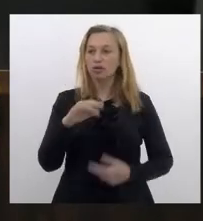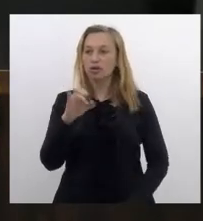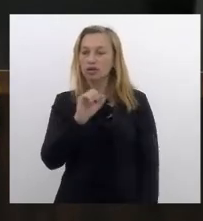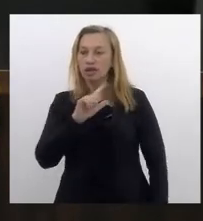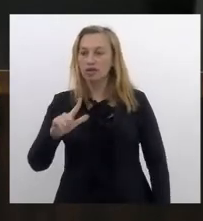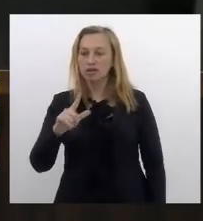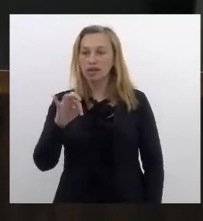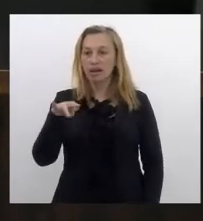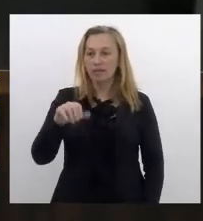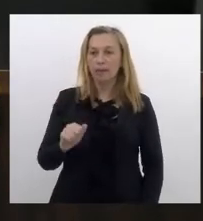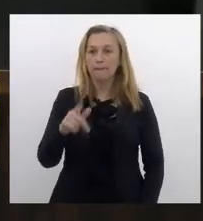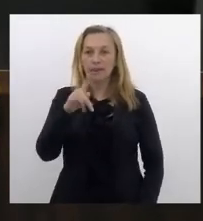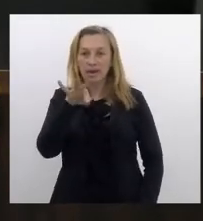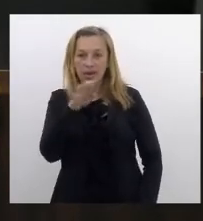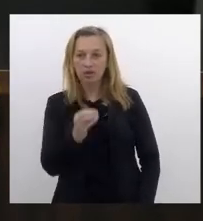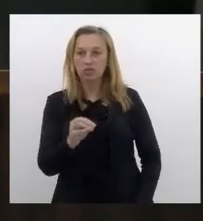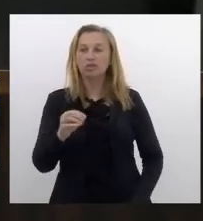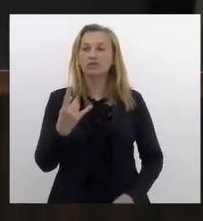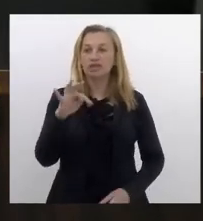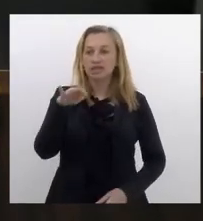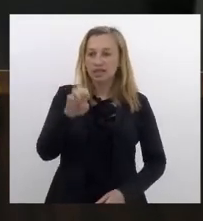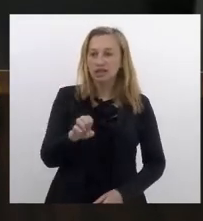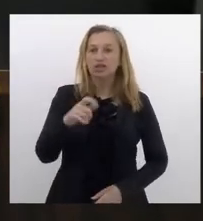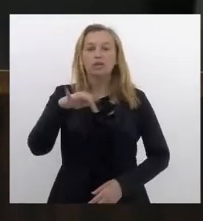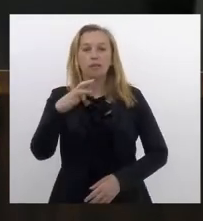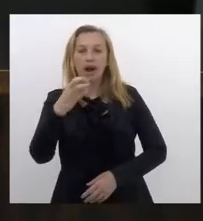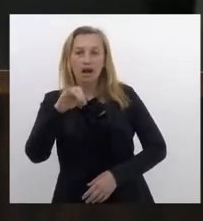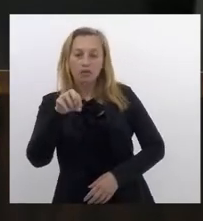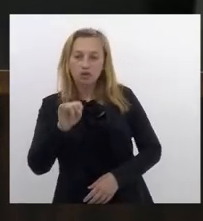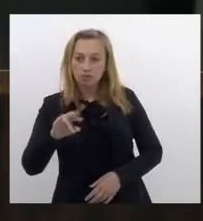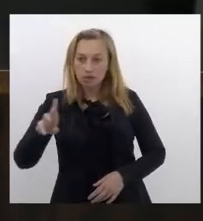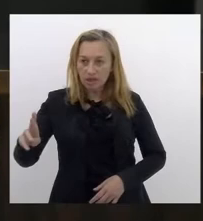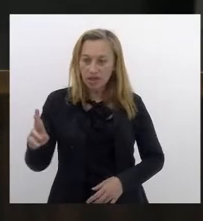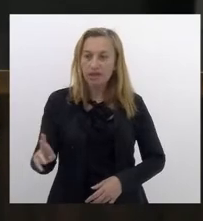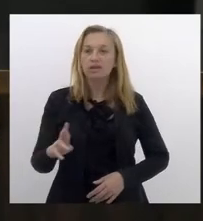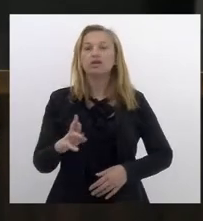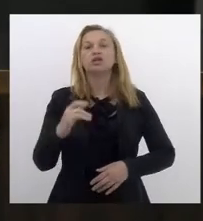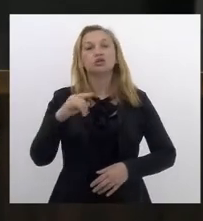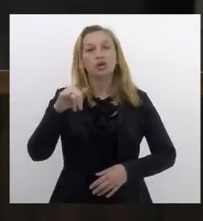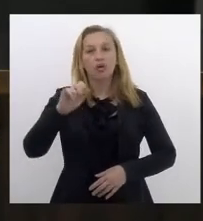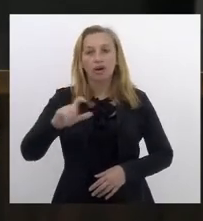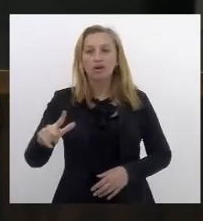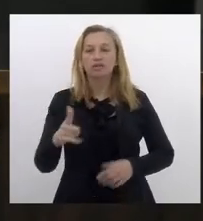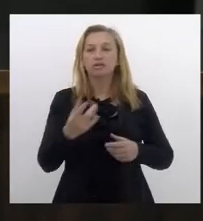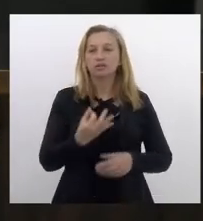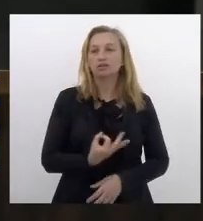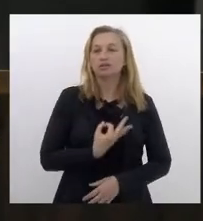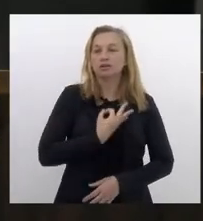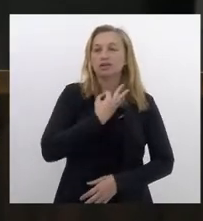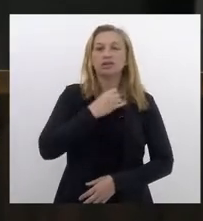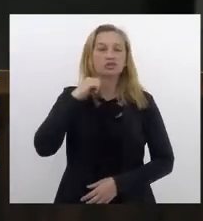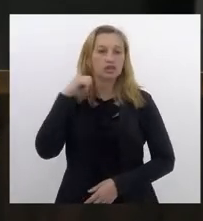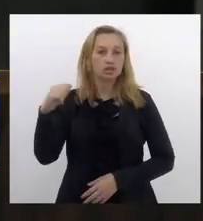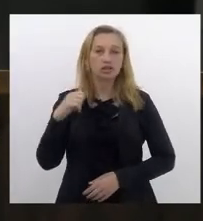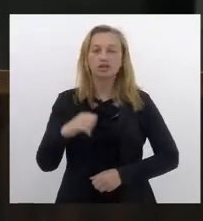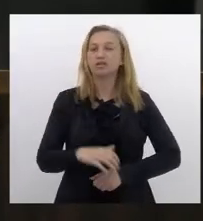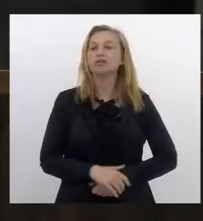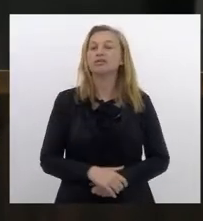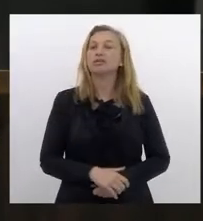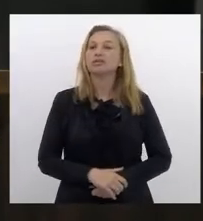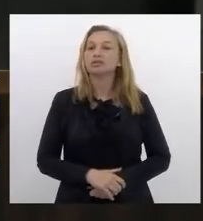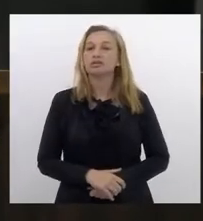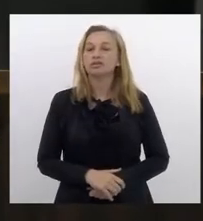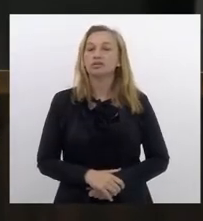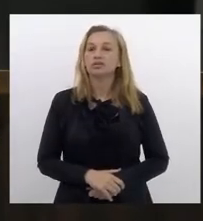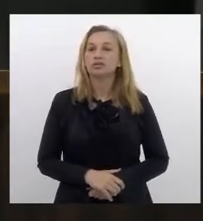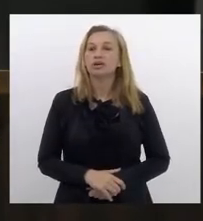Salema, Pedro Ricardo, Franciane Mota, Marcos Mille, Noel de Carvalho, que concede medalha a Tiradentes, respectivo diploma,